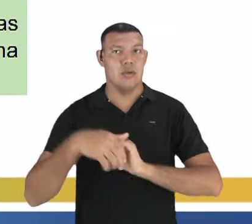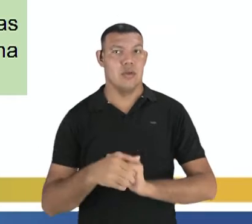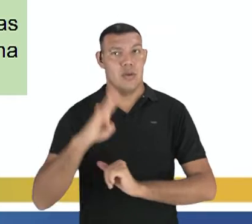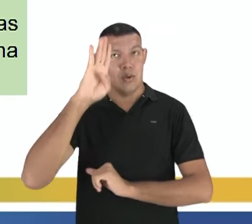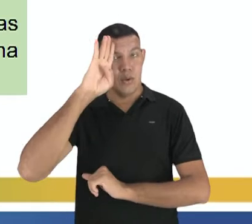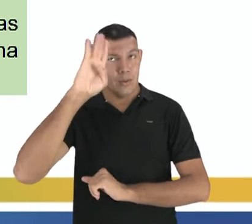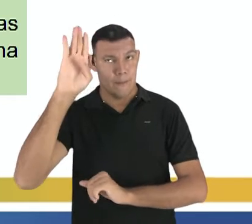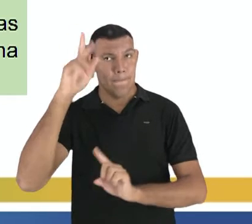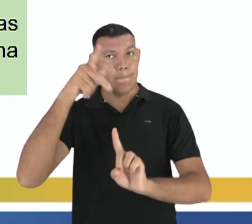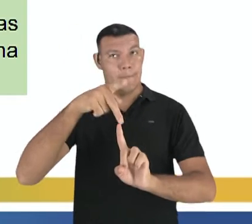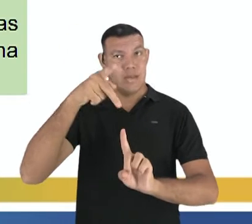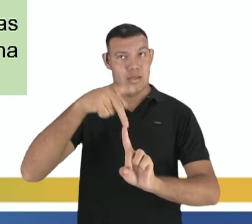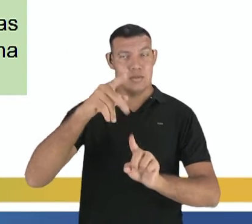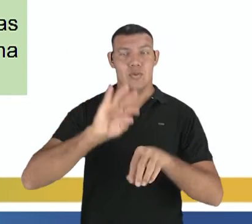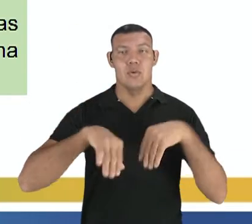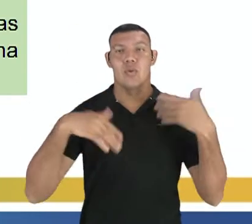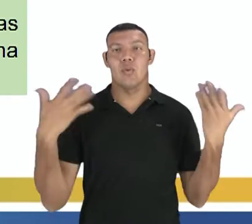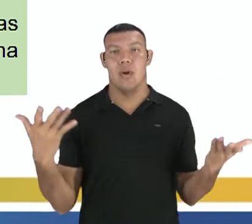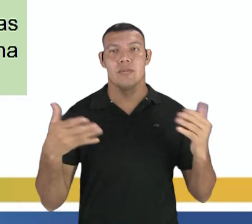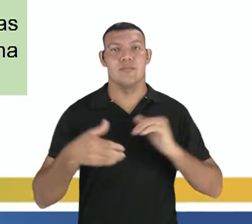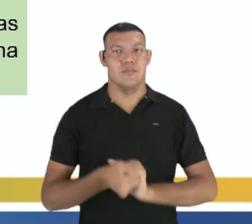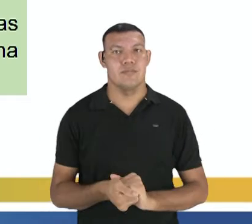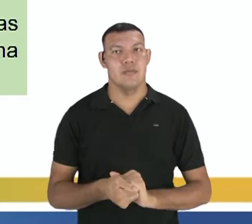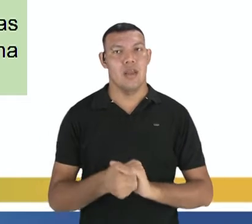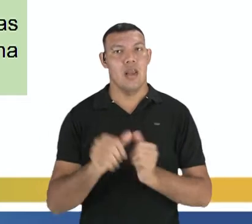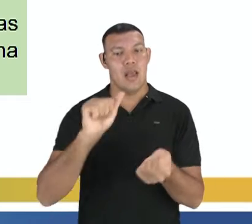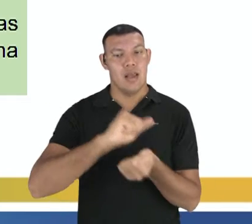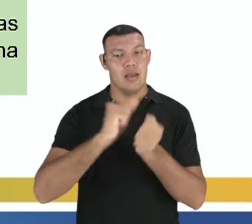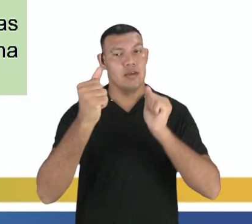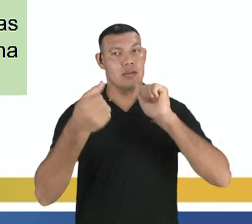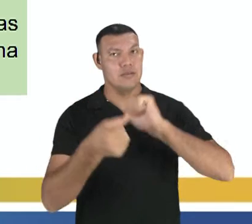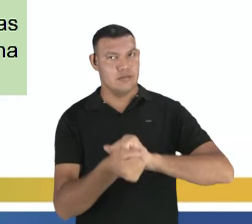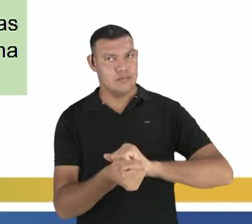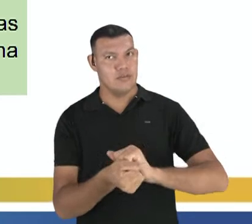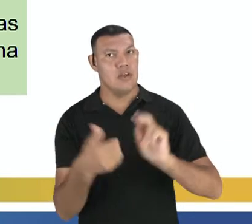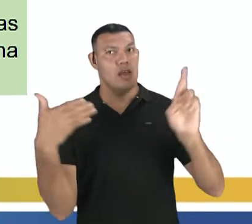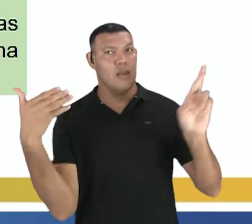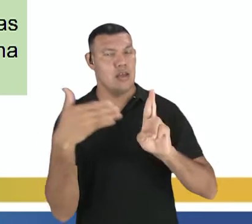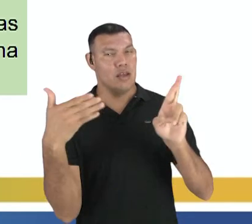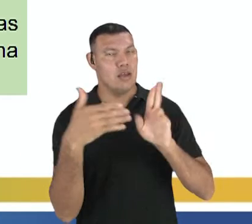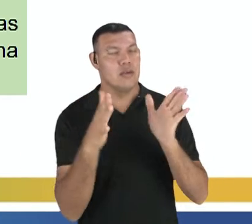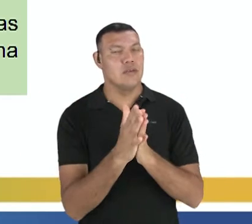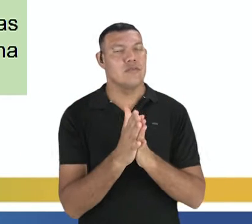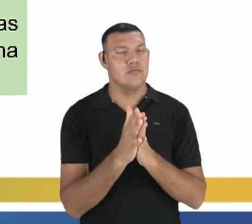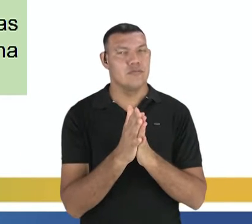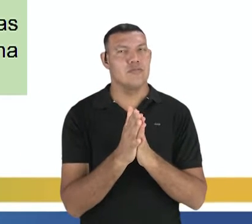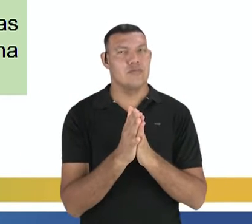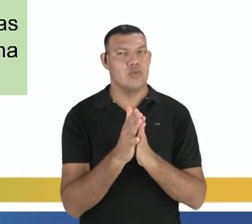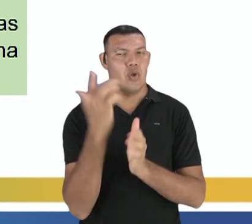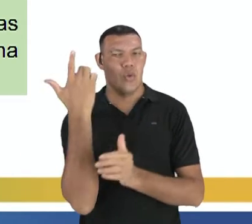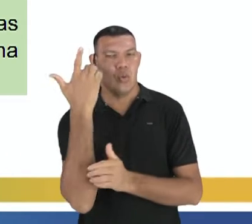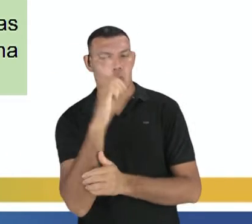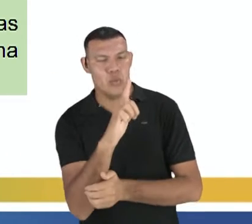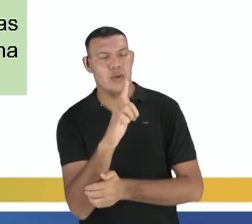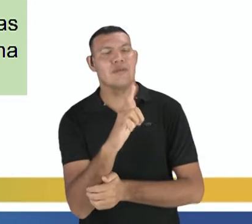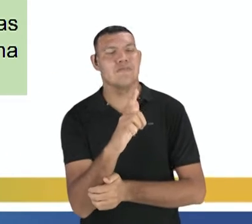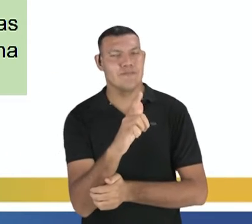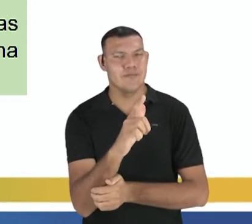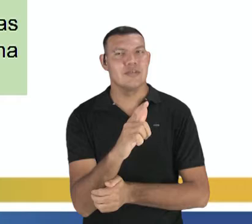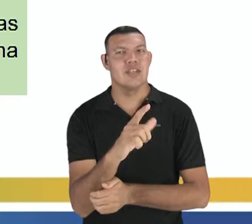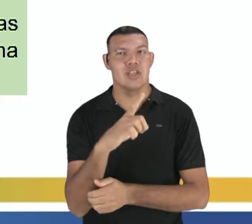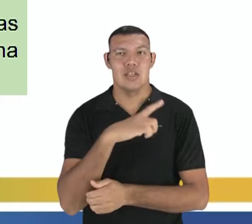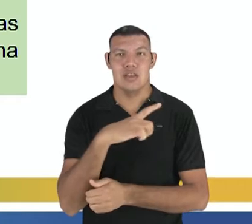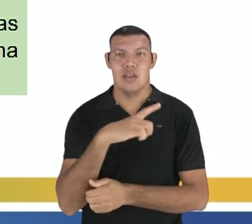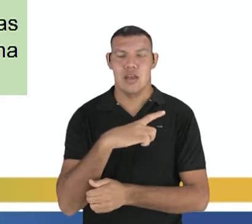a adaptação, ou seja, aquilo que corresponde ao ajustamento que todos os